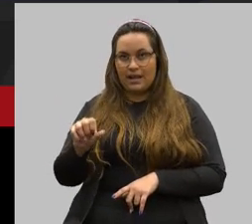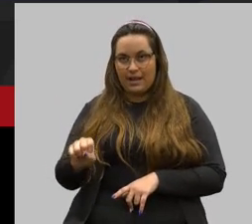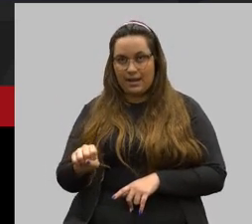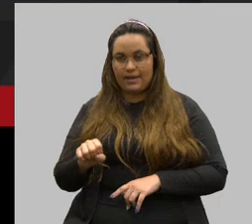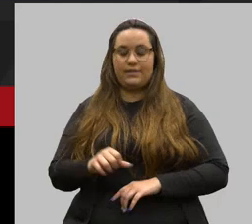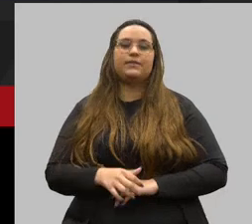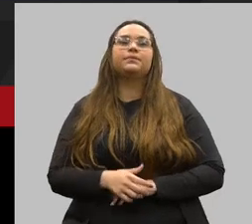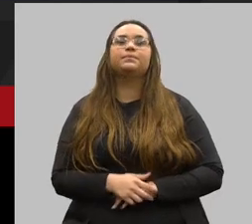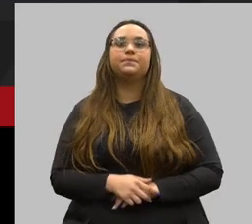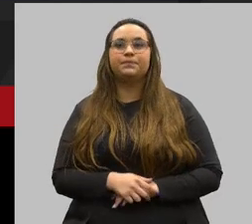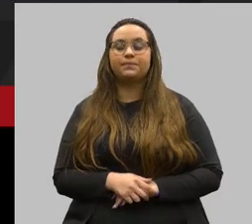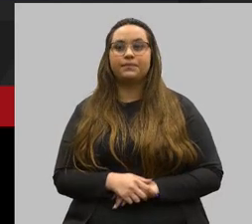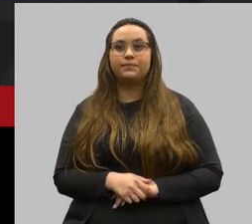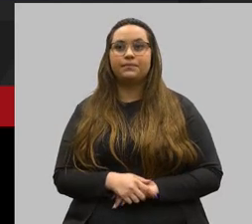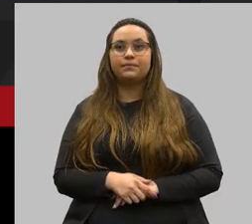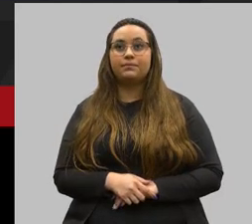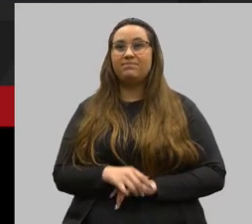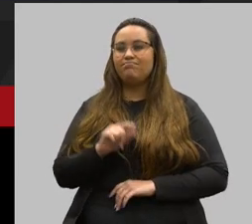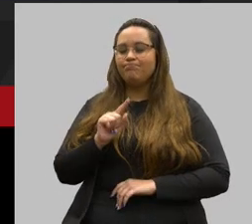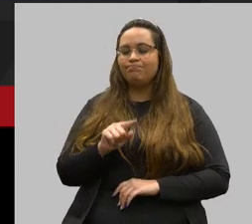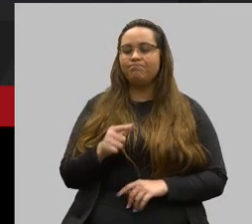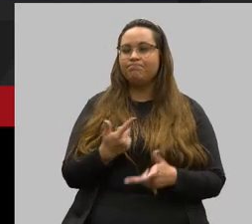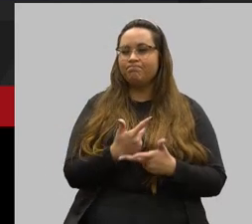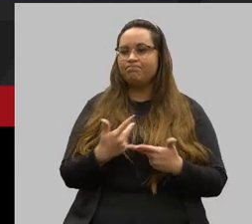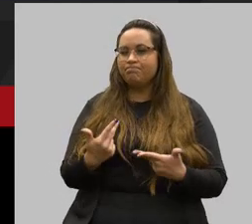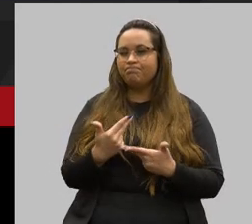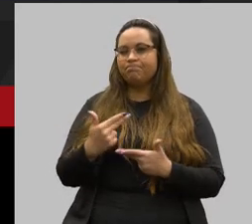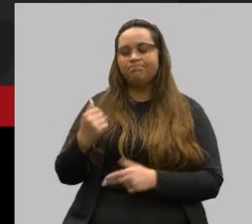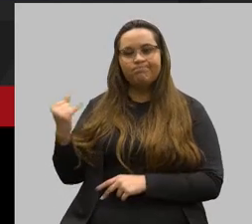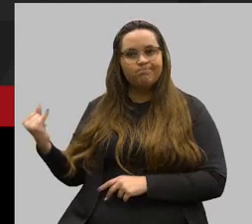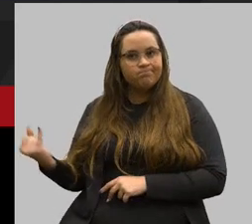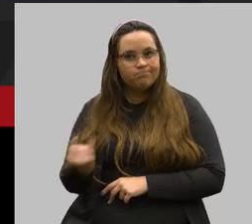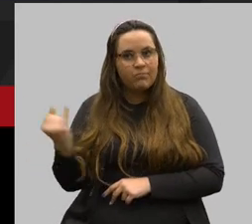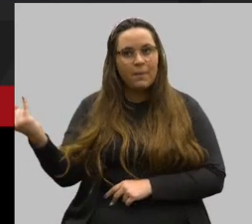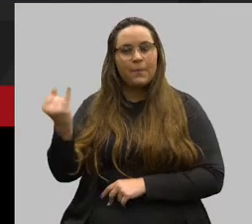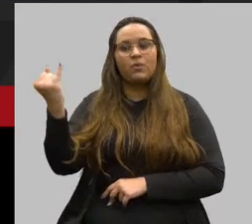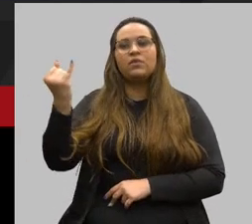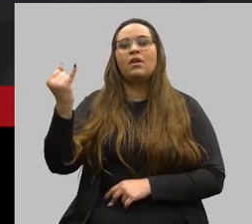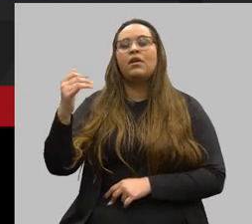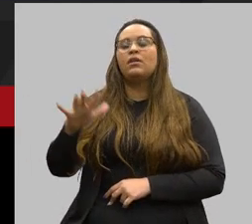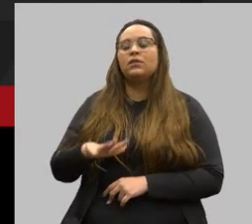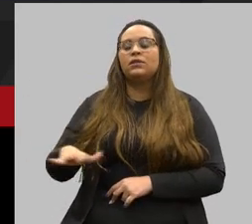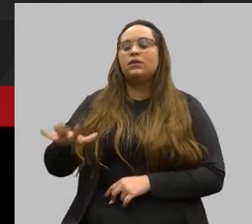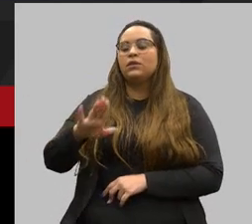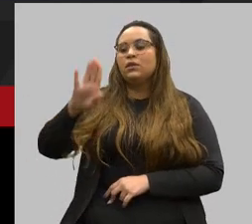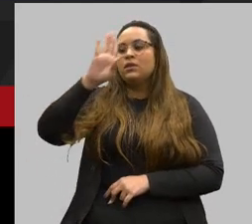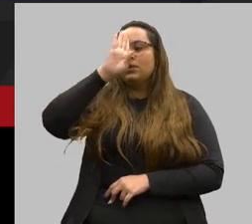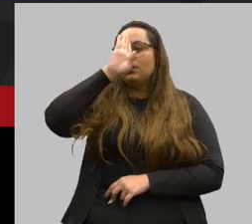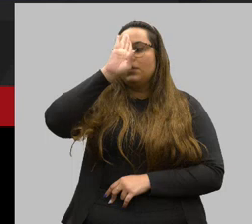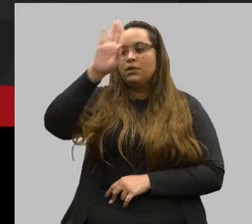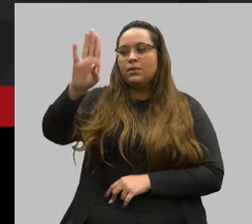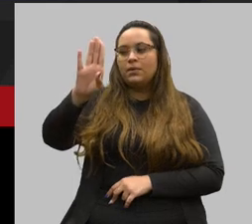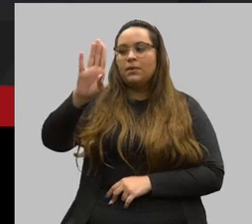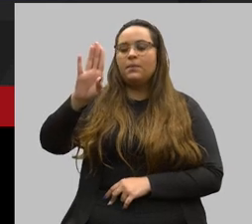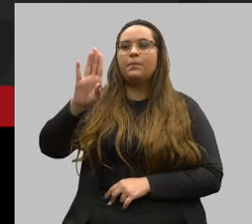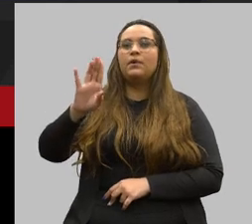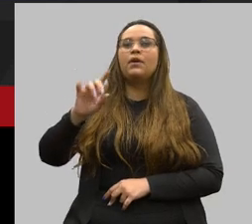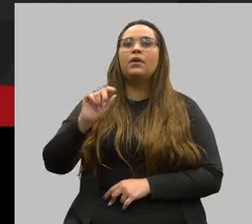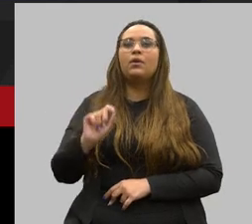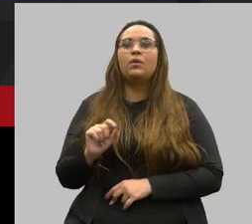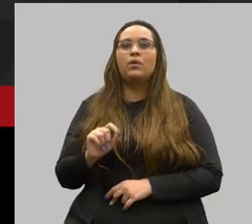eixo extremamente importante que tem sido priorizado pela gestão da Polícia Civil é para além do ao Crime